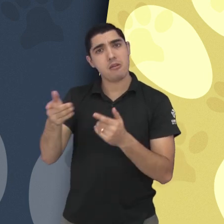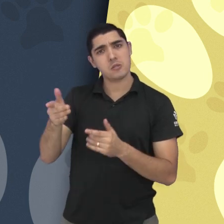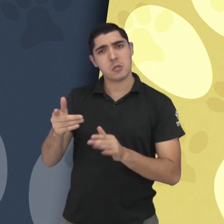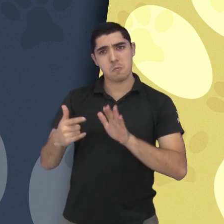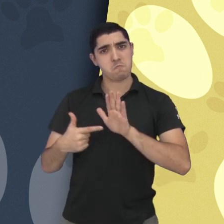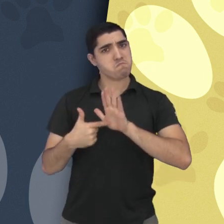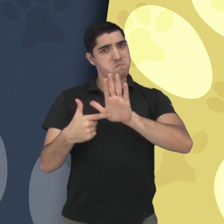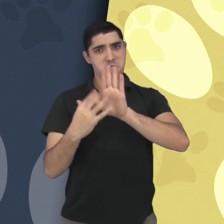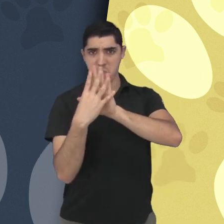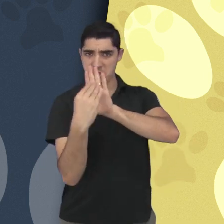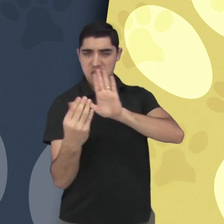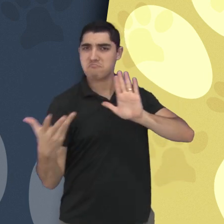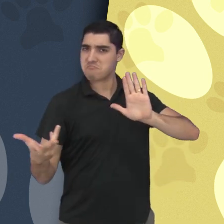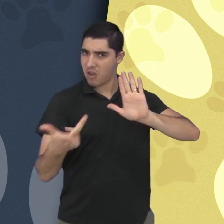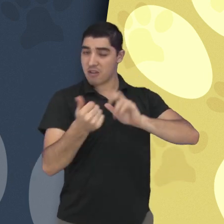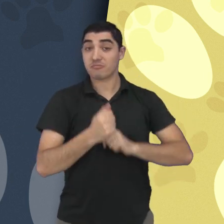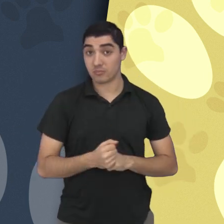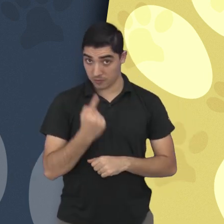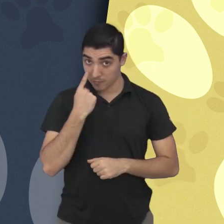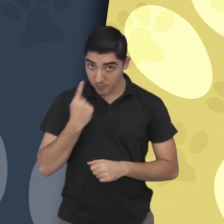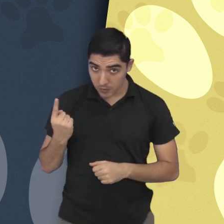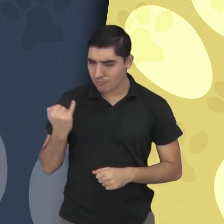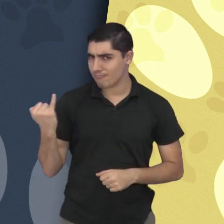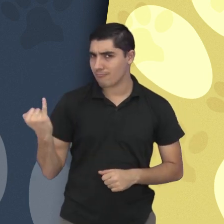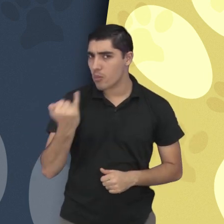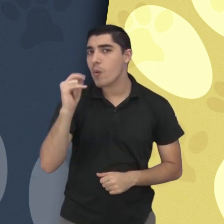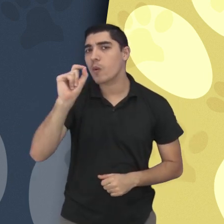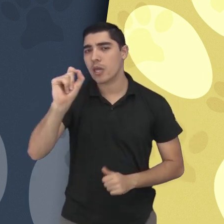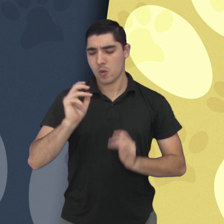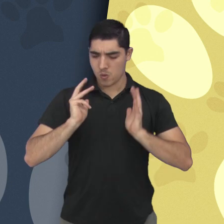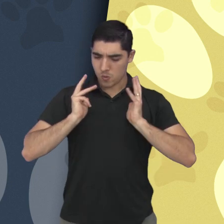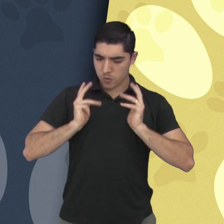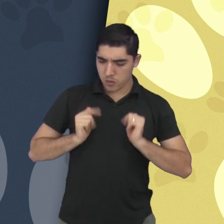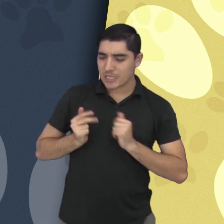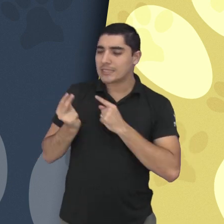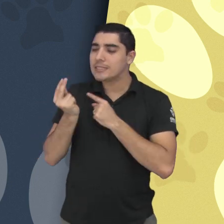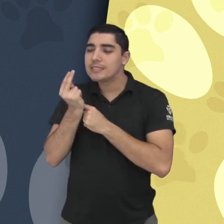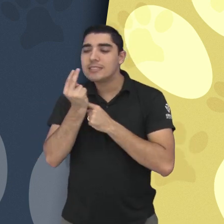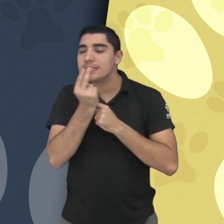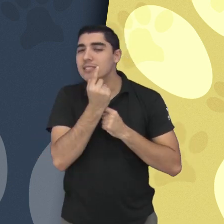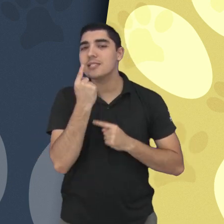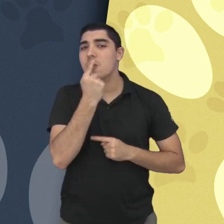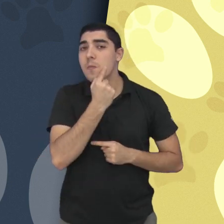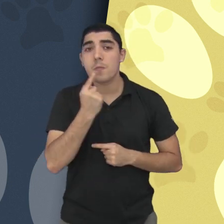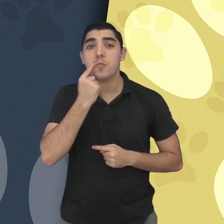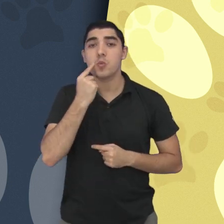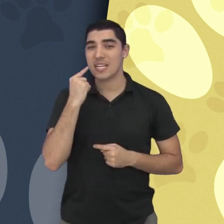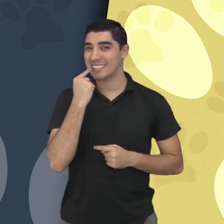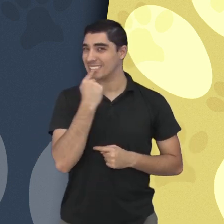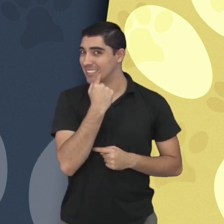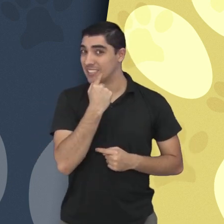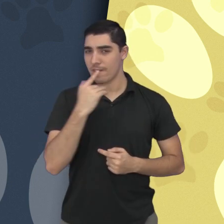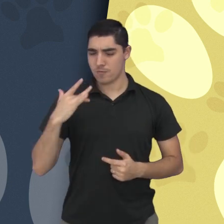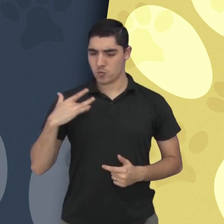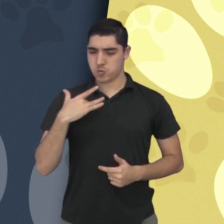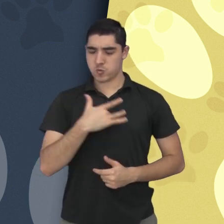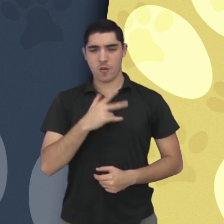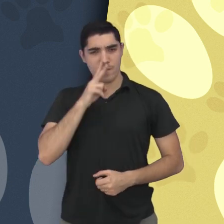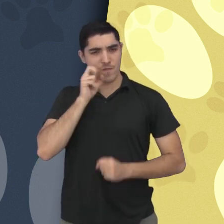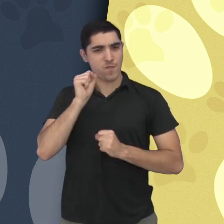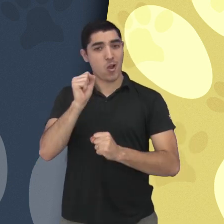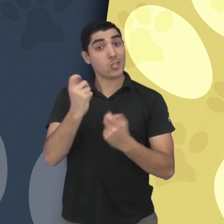bom exemplo, viu, pessoal? Importante, né? Manter os hábitos de higiene bucal para garantir dentes fortes, como